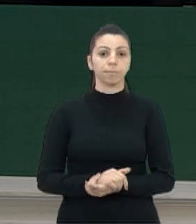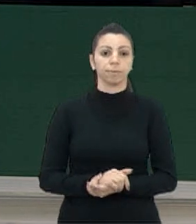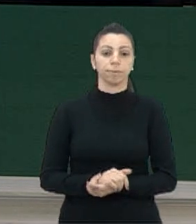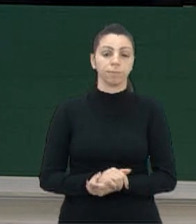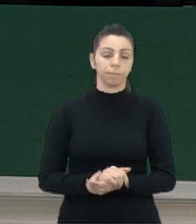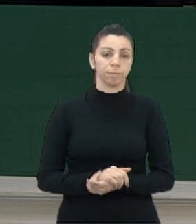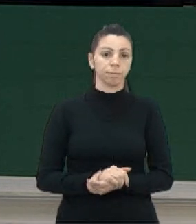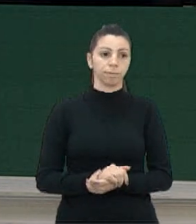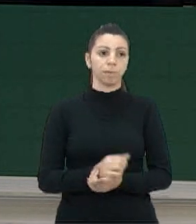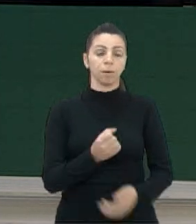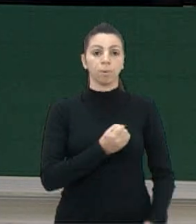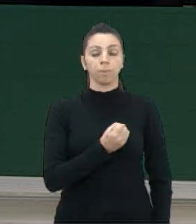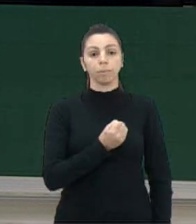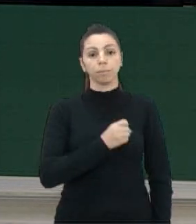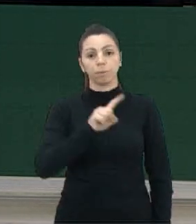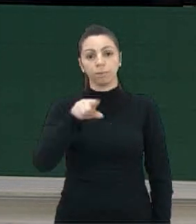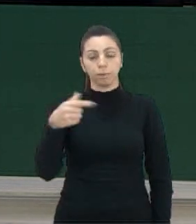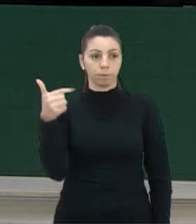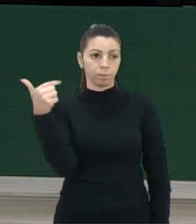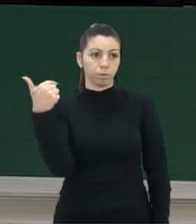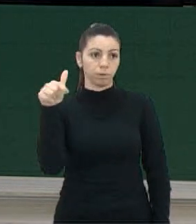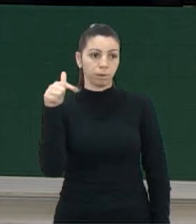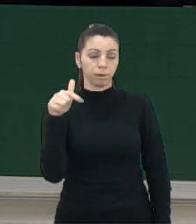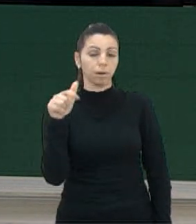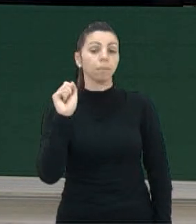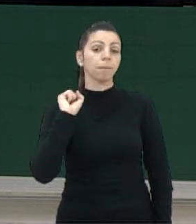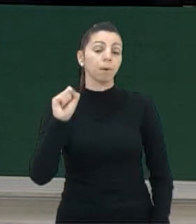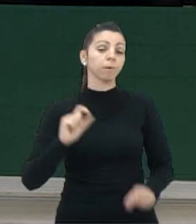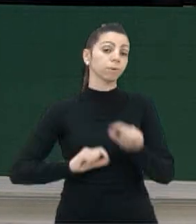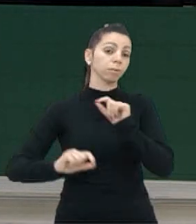coeficiente estequiométrico fazendo 25 dividido por